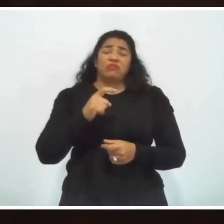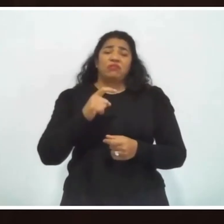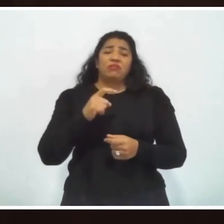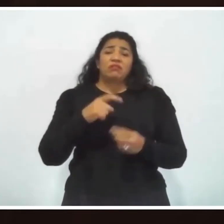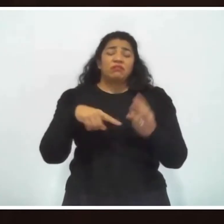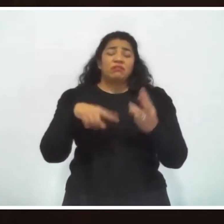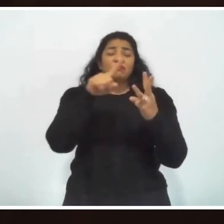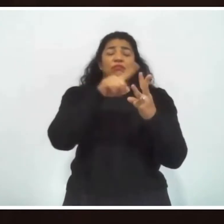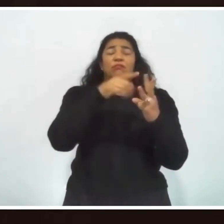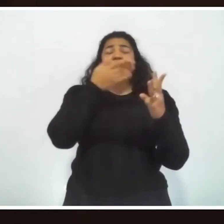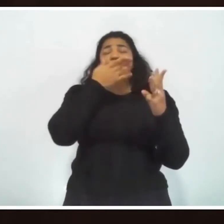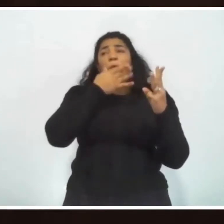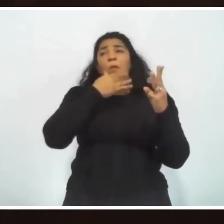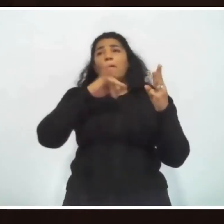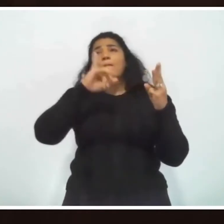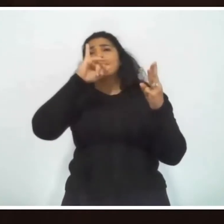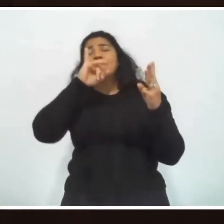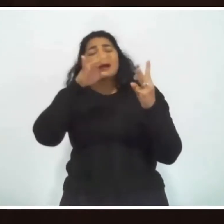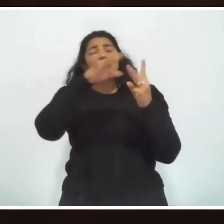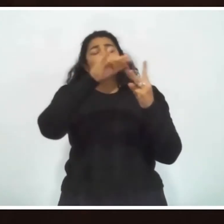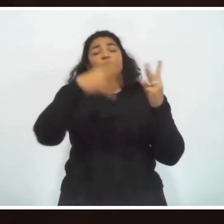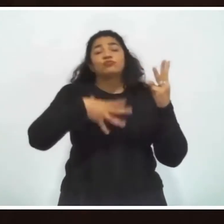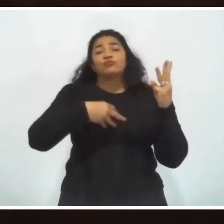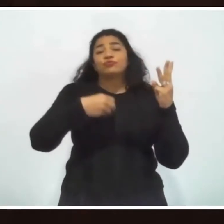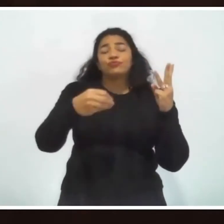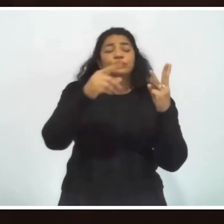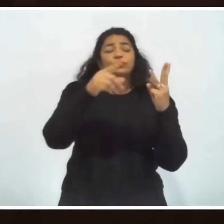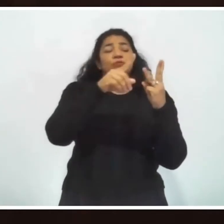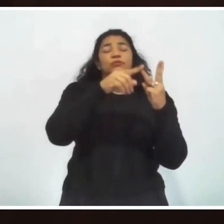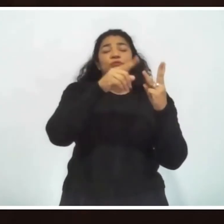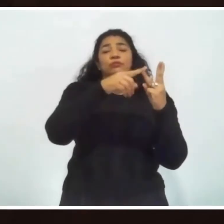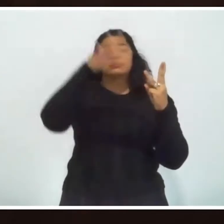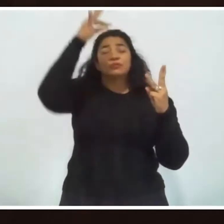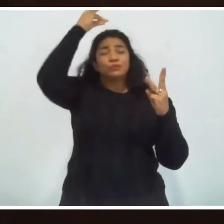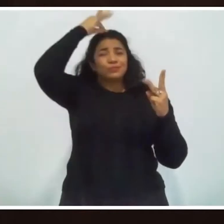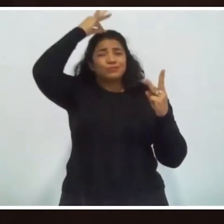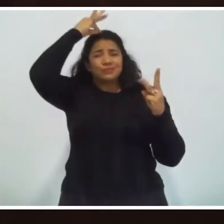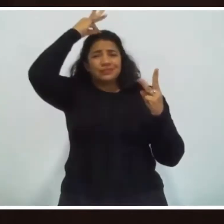Mas não tente sistematizar, porque você não vai entender. Vocês estão entendendo?